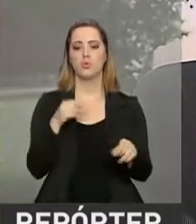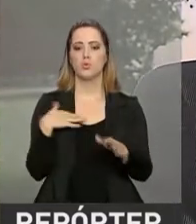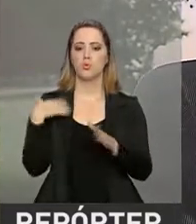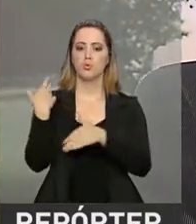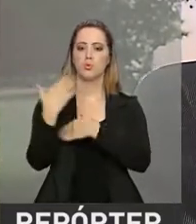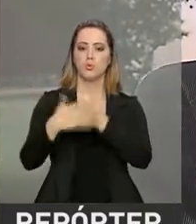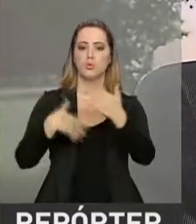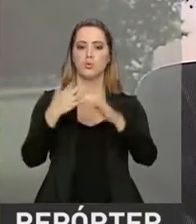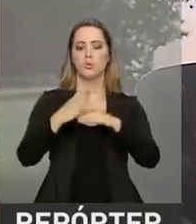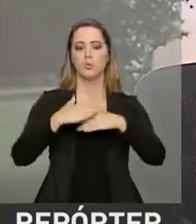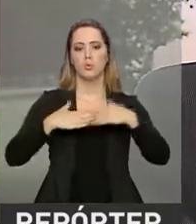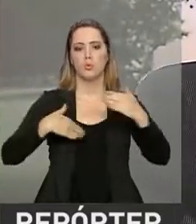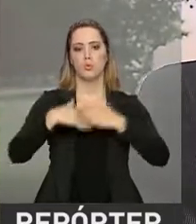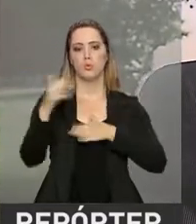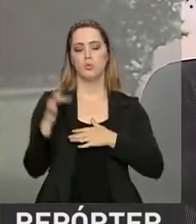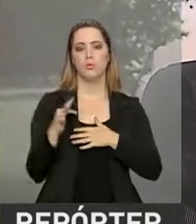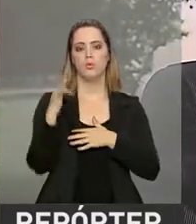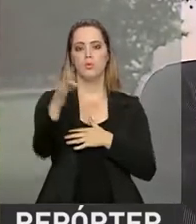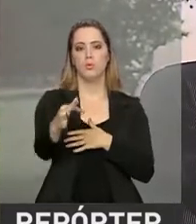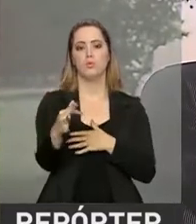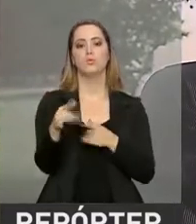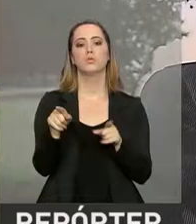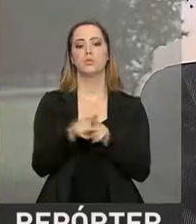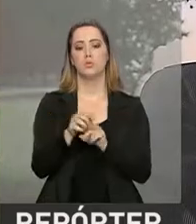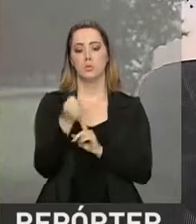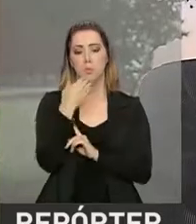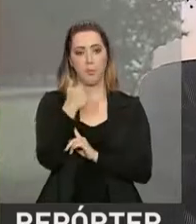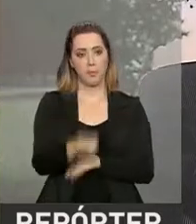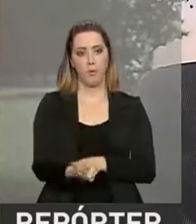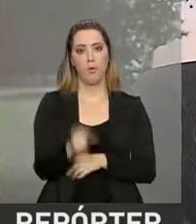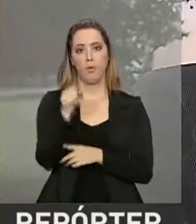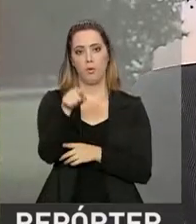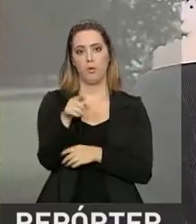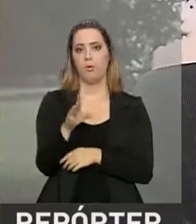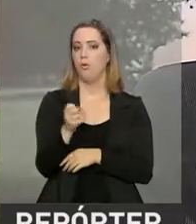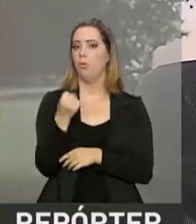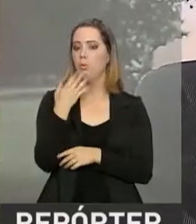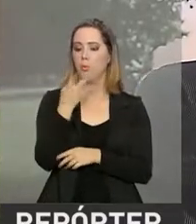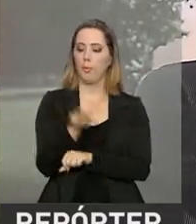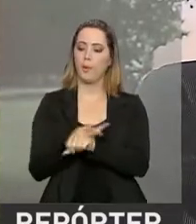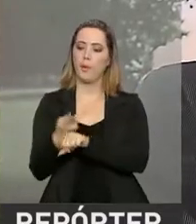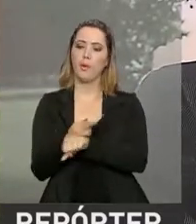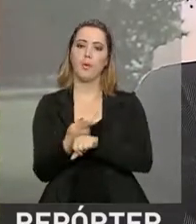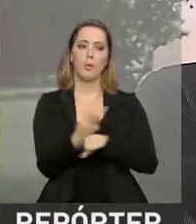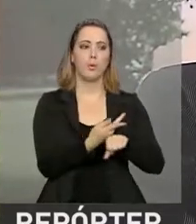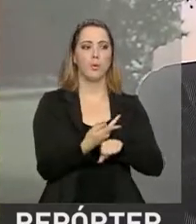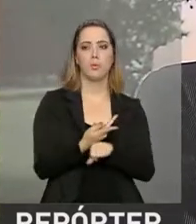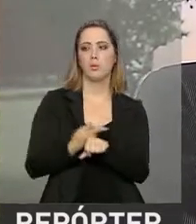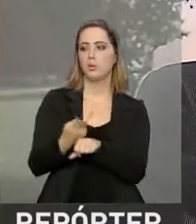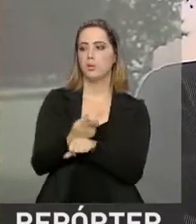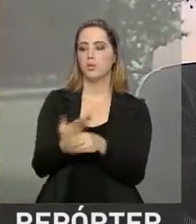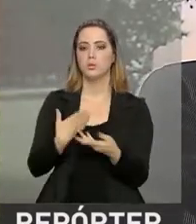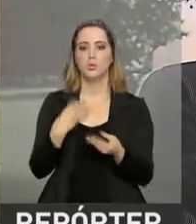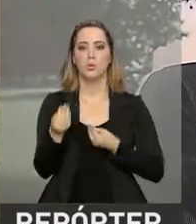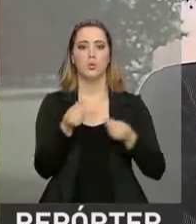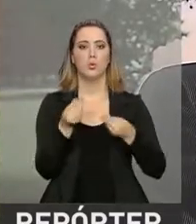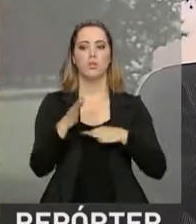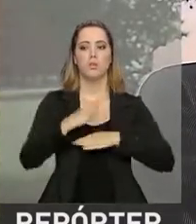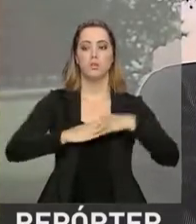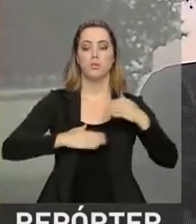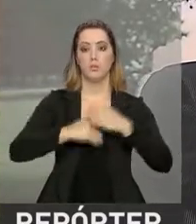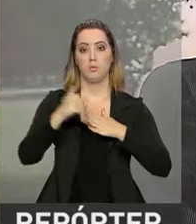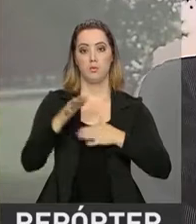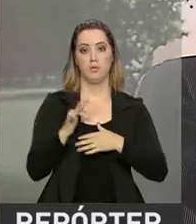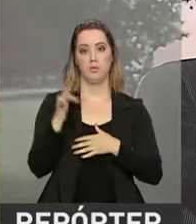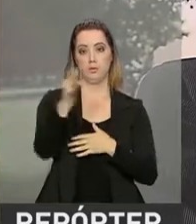carreira futura do discente. Talvez isso seja um bom motivo para, na verdade, uma alta procura que a gente tem verificado nos últimos anos para o curso de